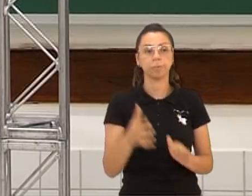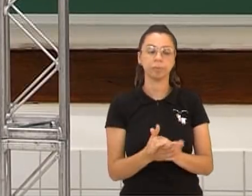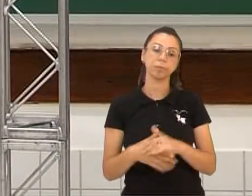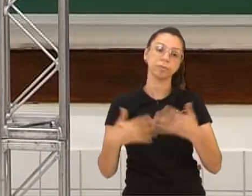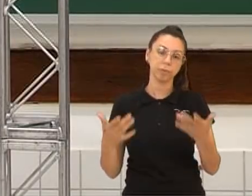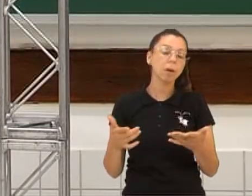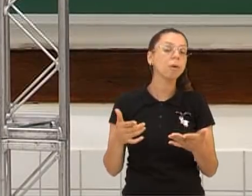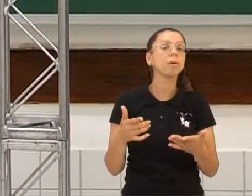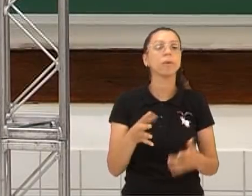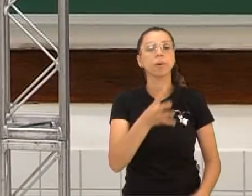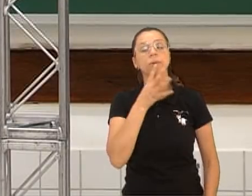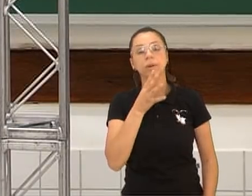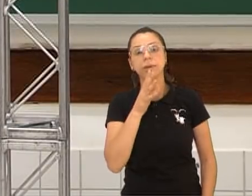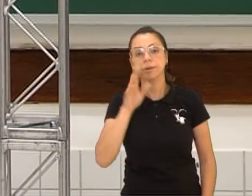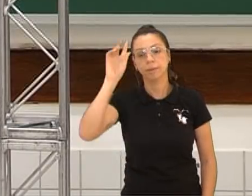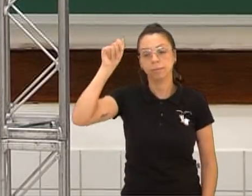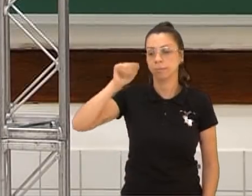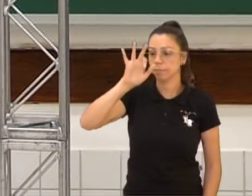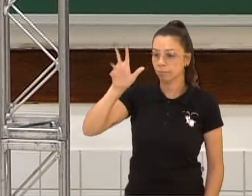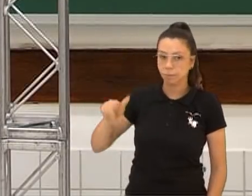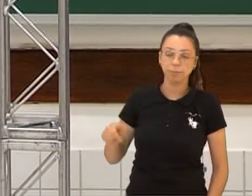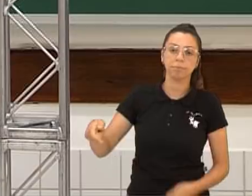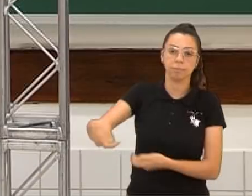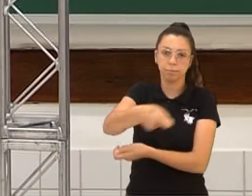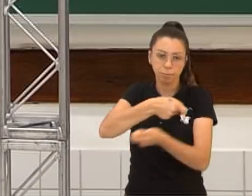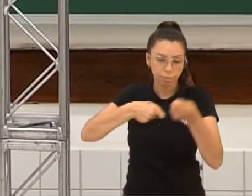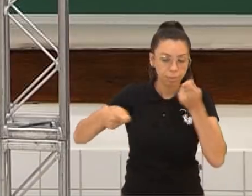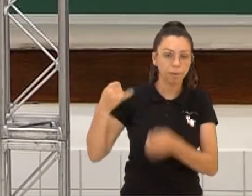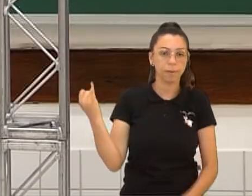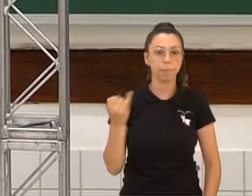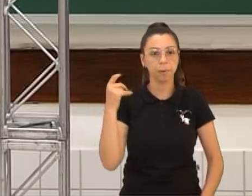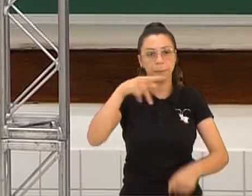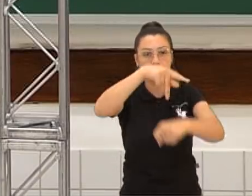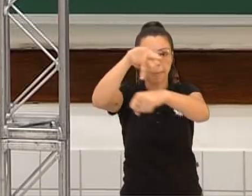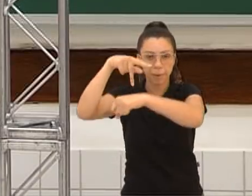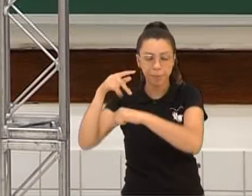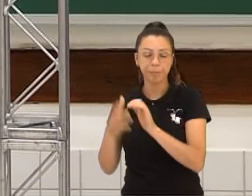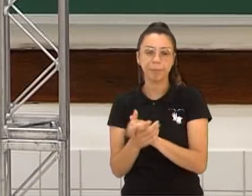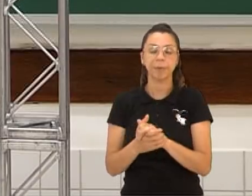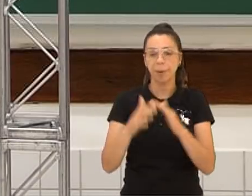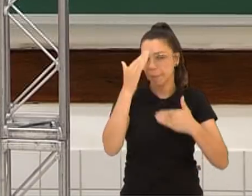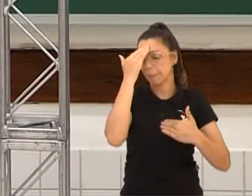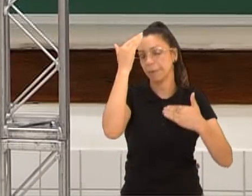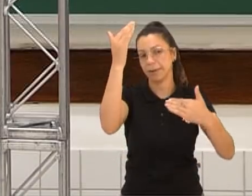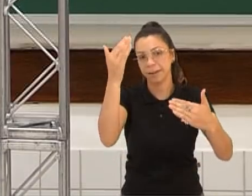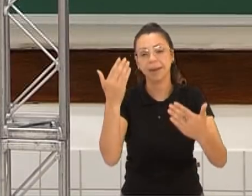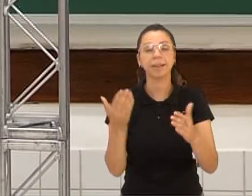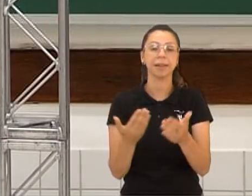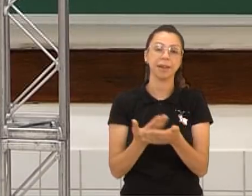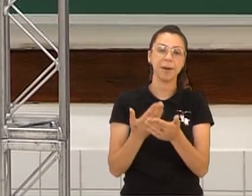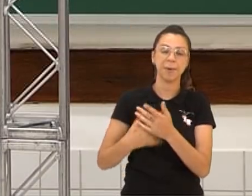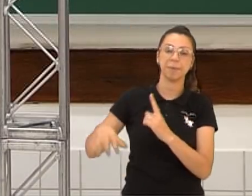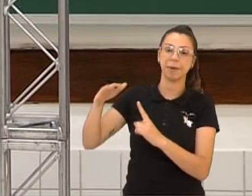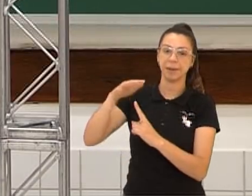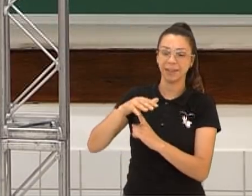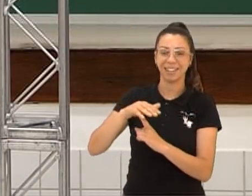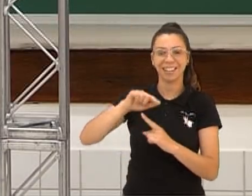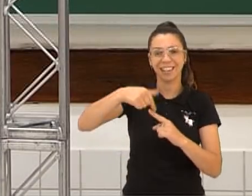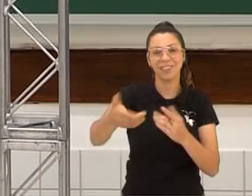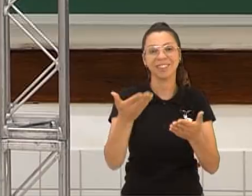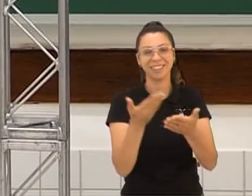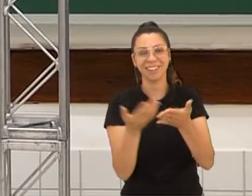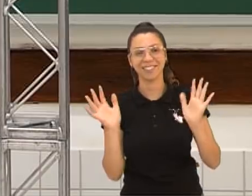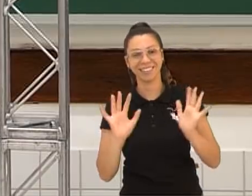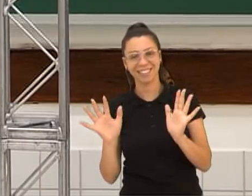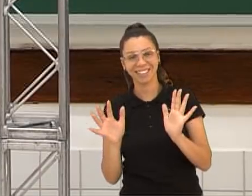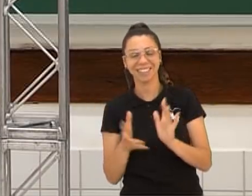dos setores da economia da África, a importância para os seus países. Valeu, essa foi mais uma Aula Paraná. Até a próxima.